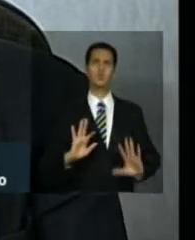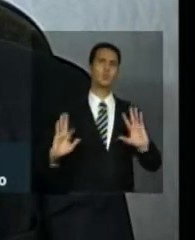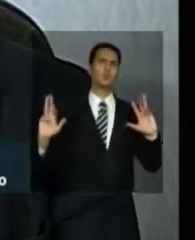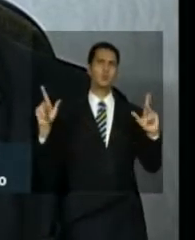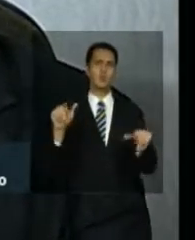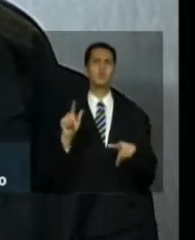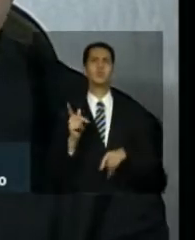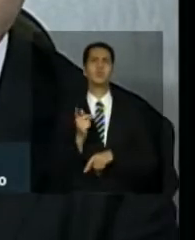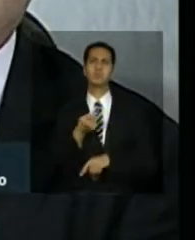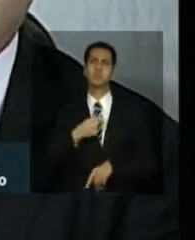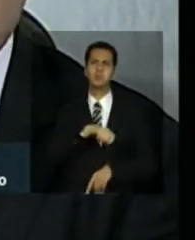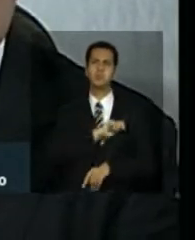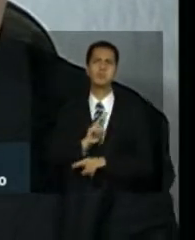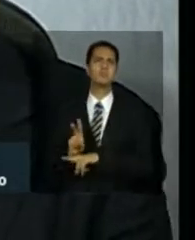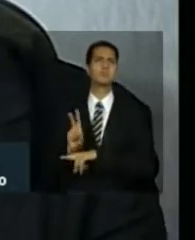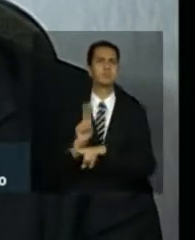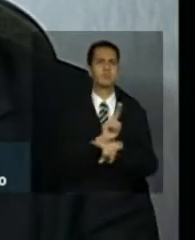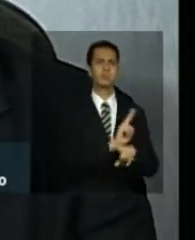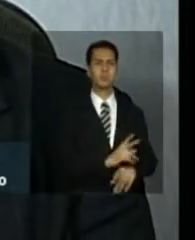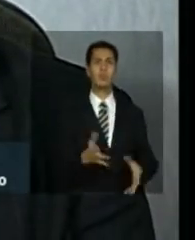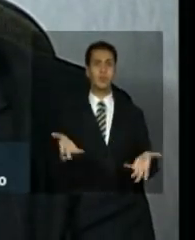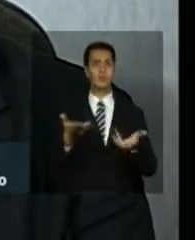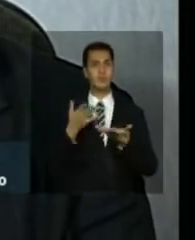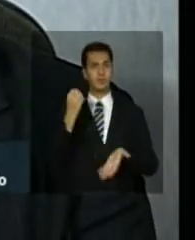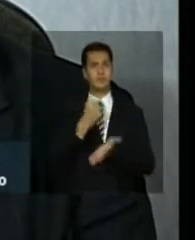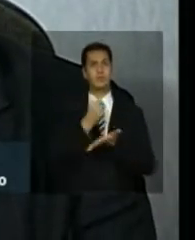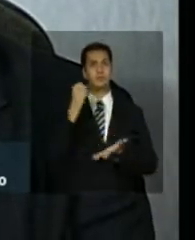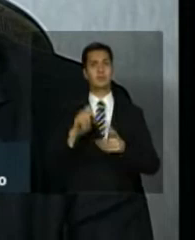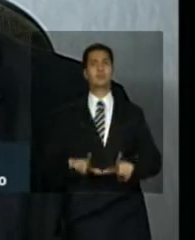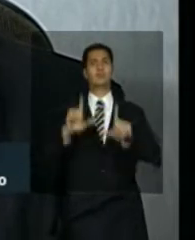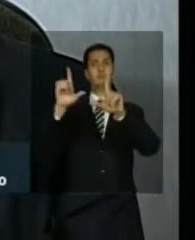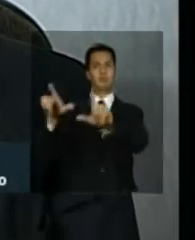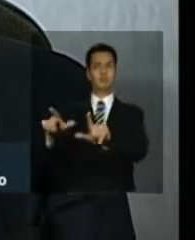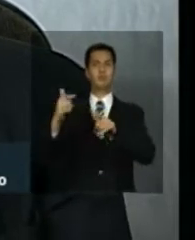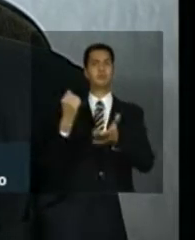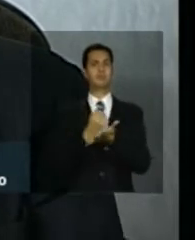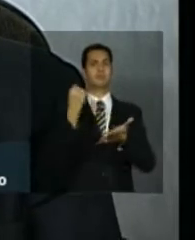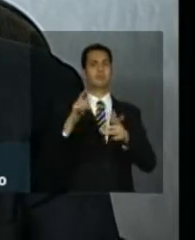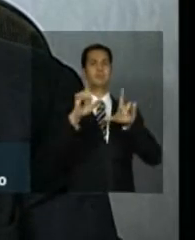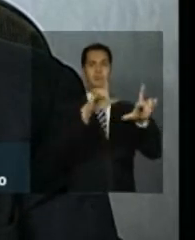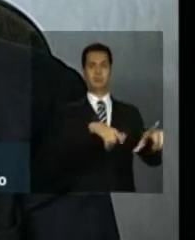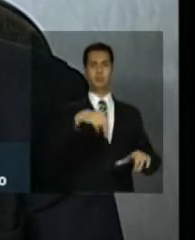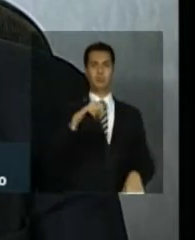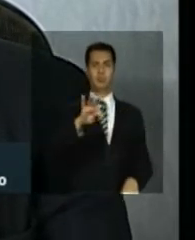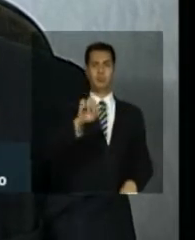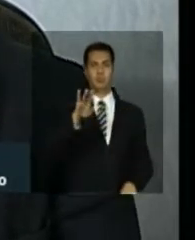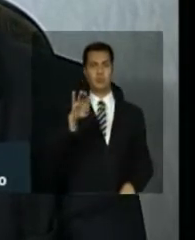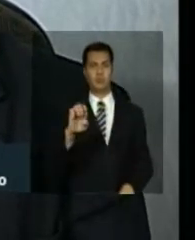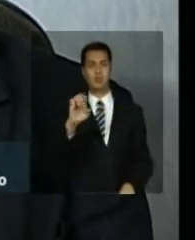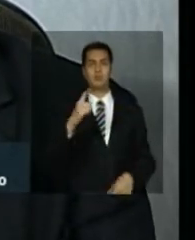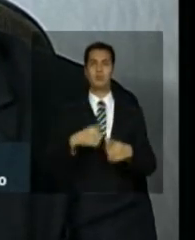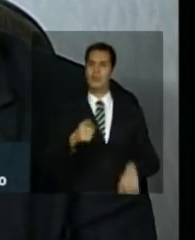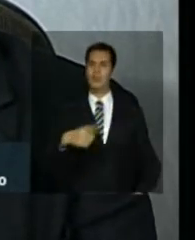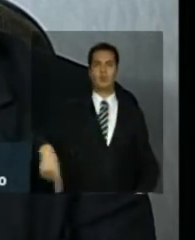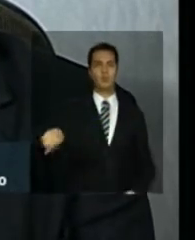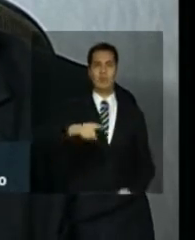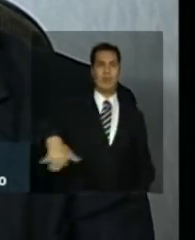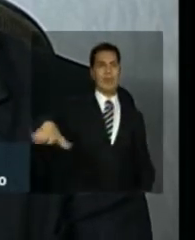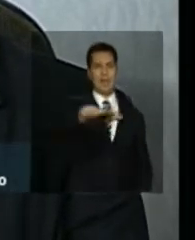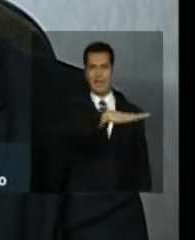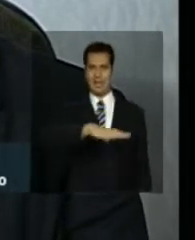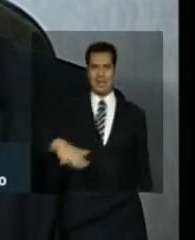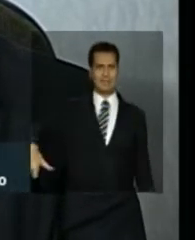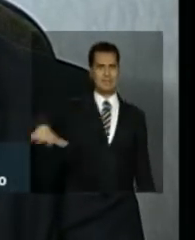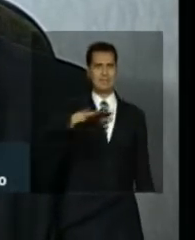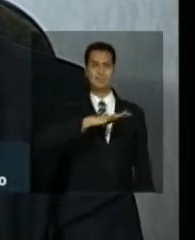Nordeste o certificado certificado de livre de febre AF fitosa com vacinação a eh é uma ação